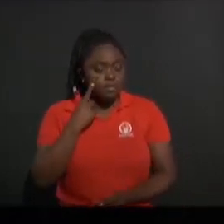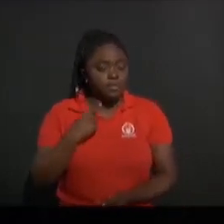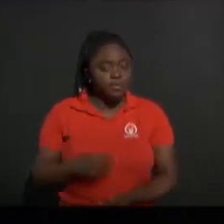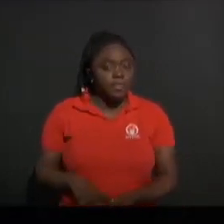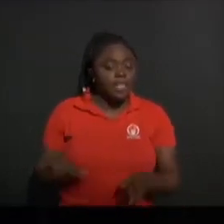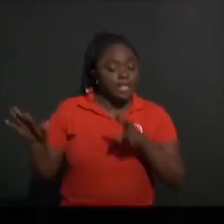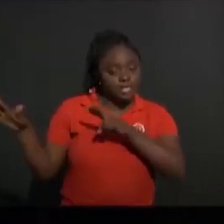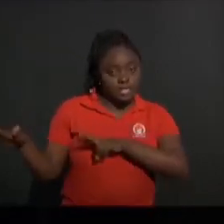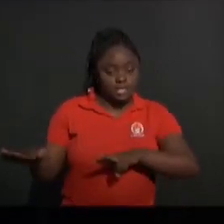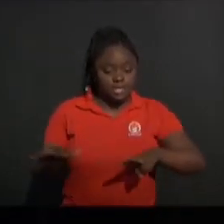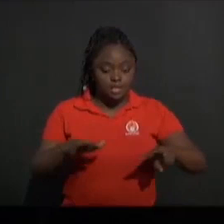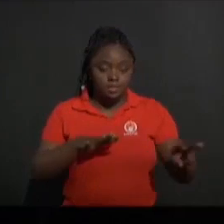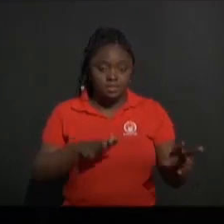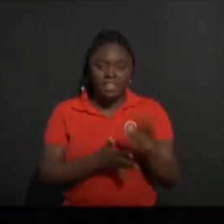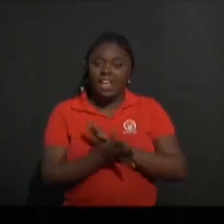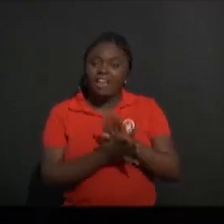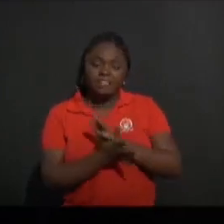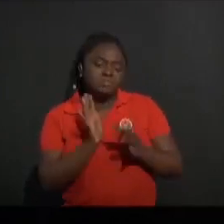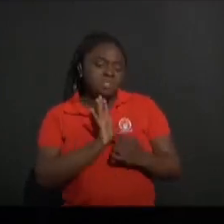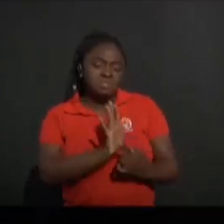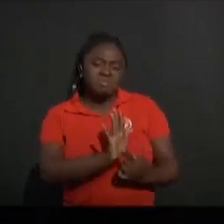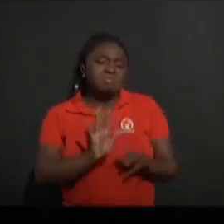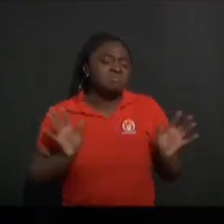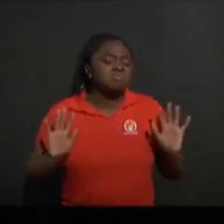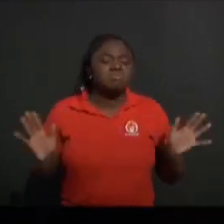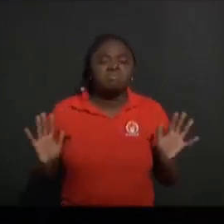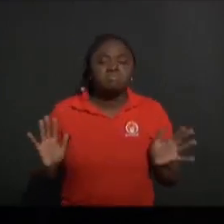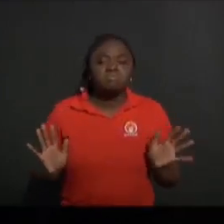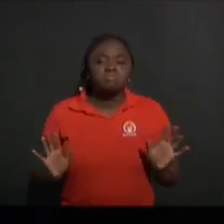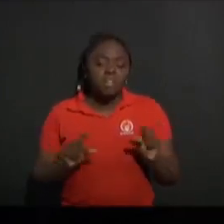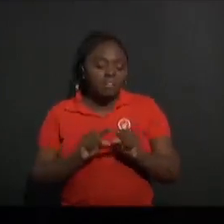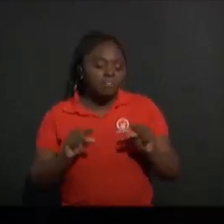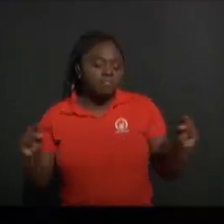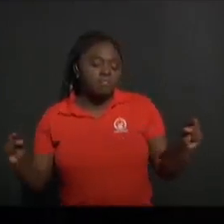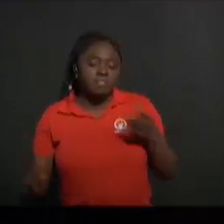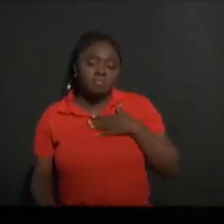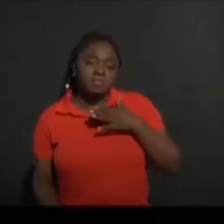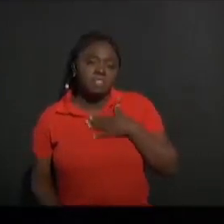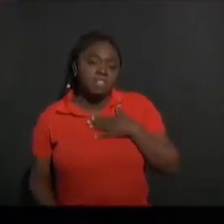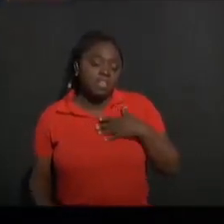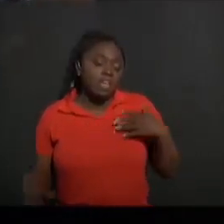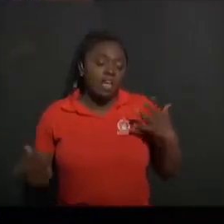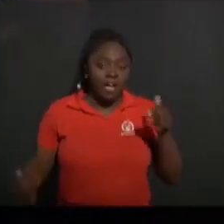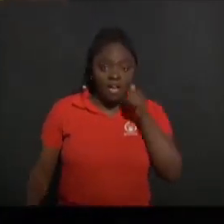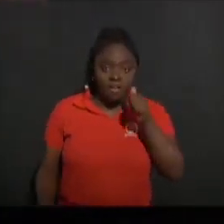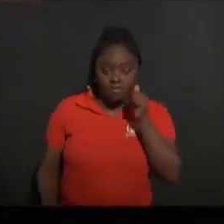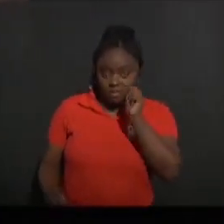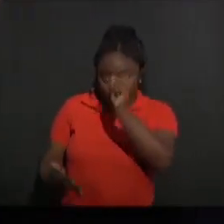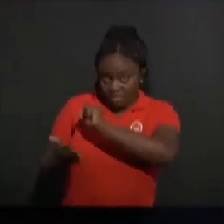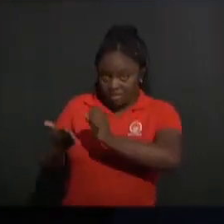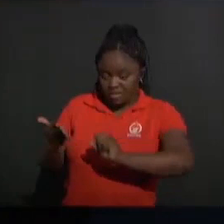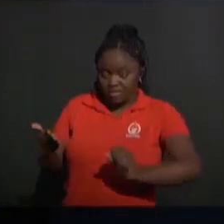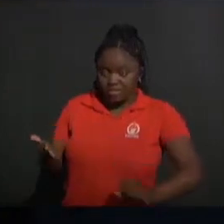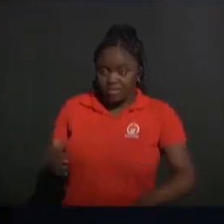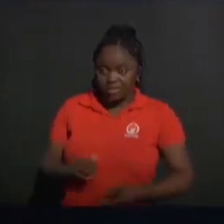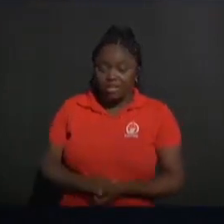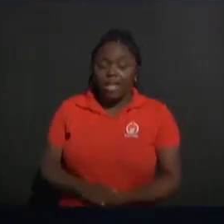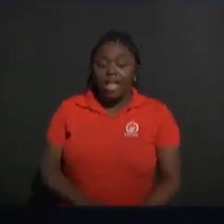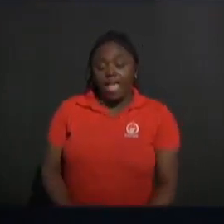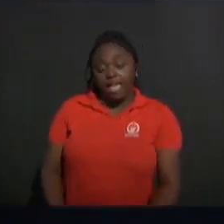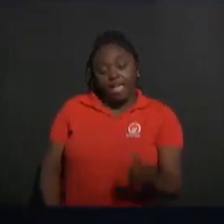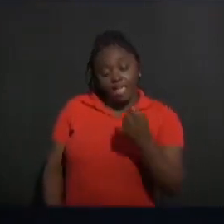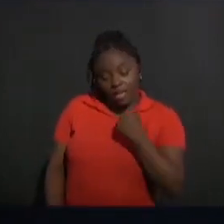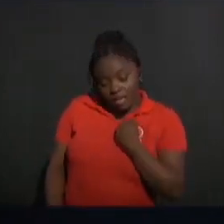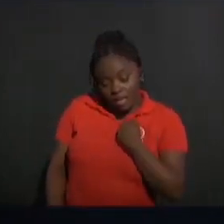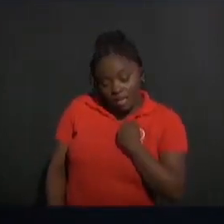essa semana, de nada. Era uma postagem minha, uma frase lá, não tinha nada a ver com nada. A menina escreveu assim: eu